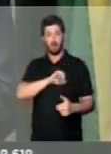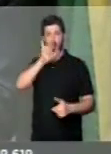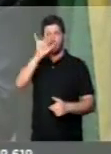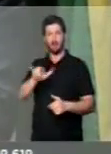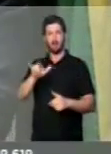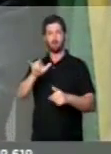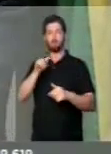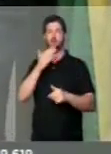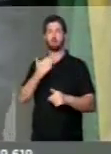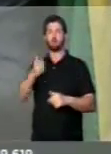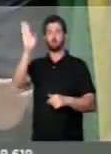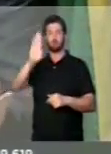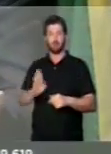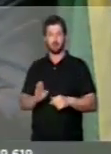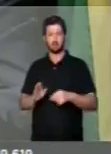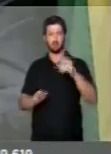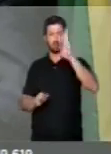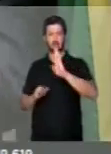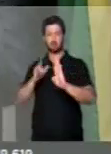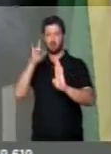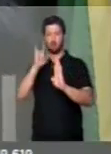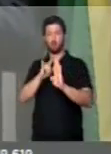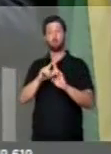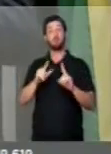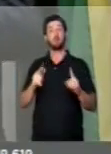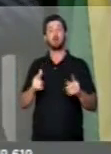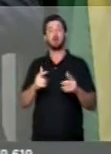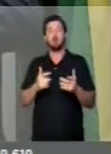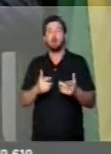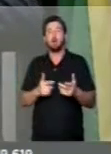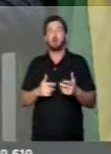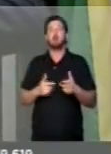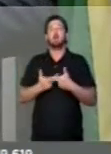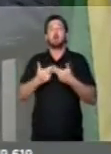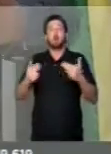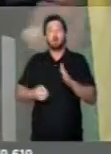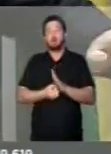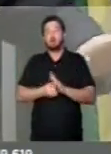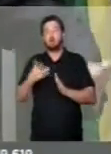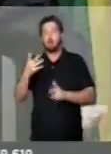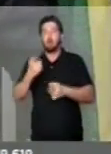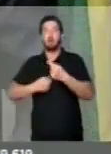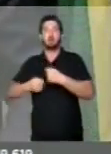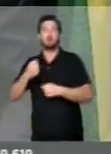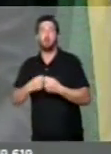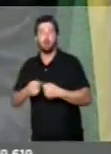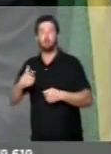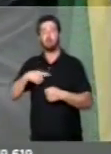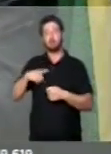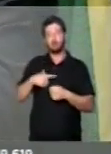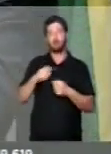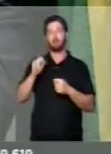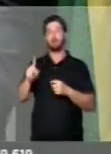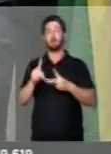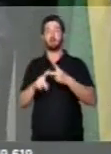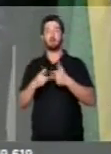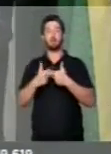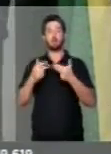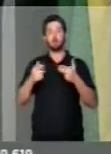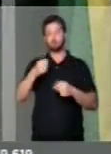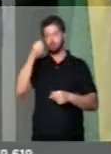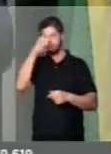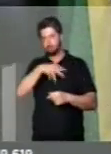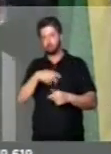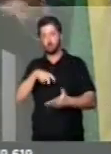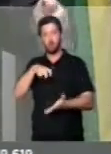nossa pátria, porque não há dúvida que não bastarão medidas de natureza econômica, não bastarão ações